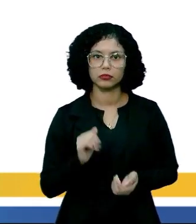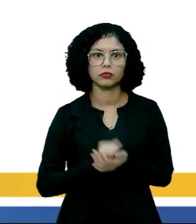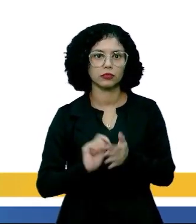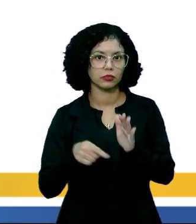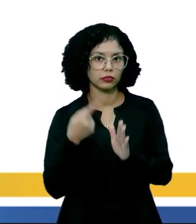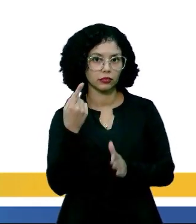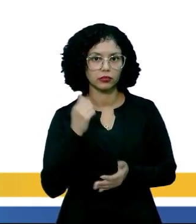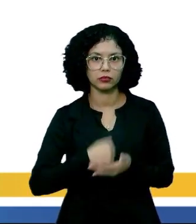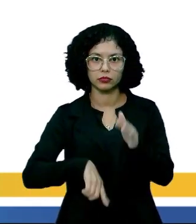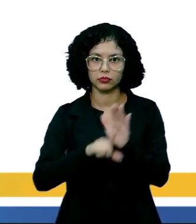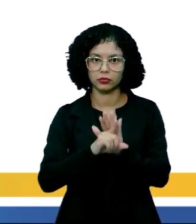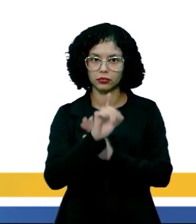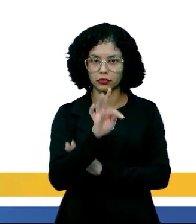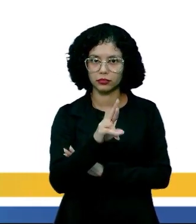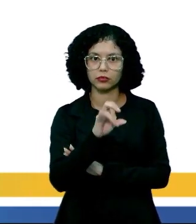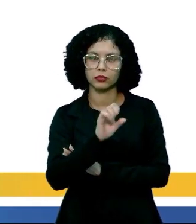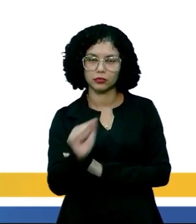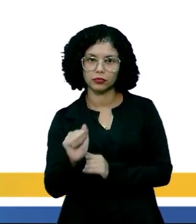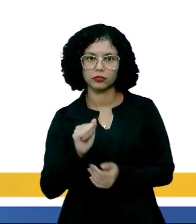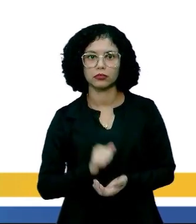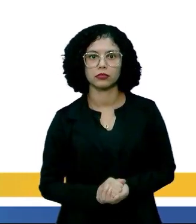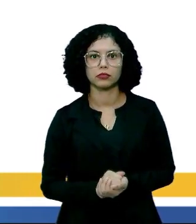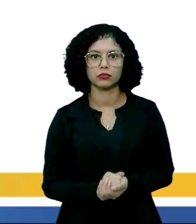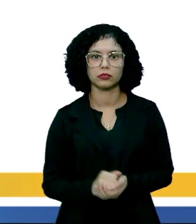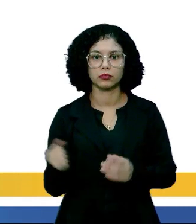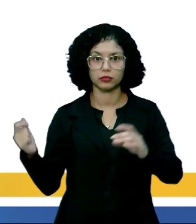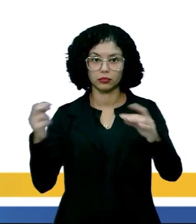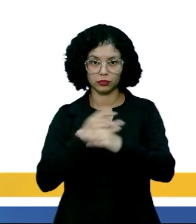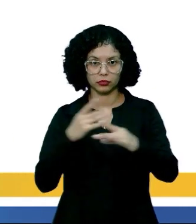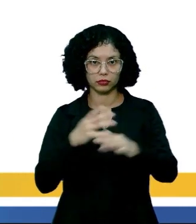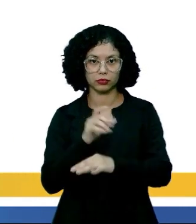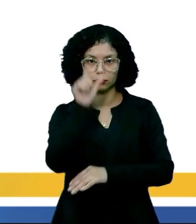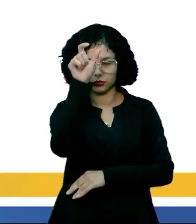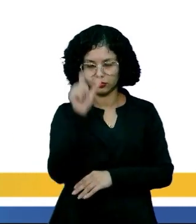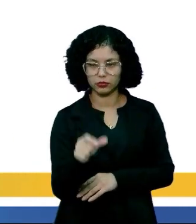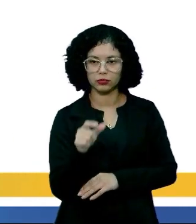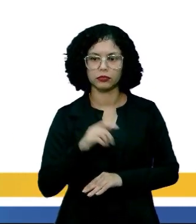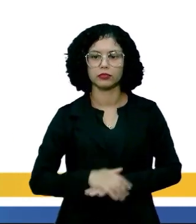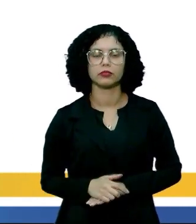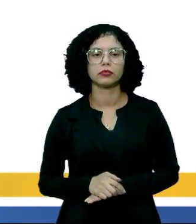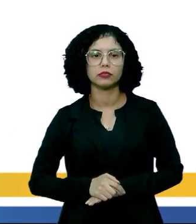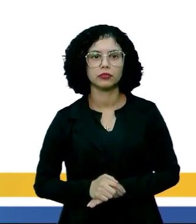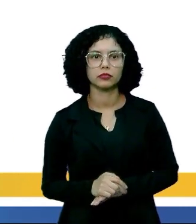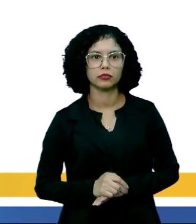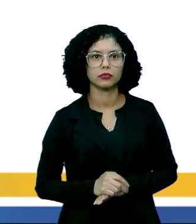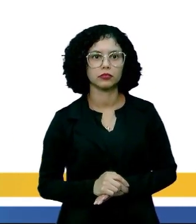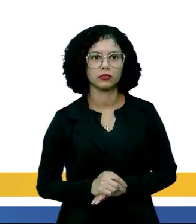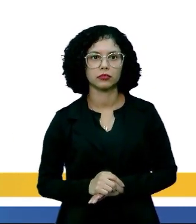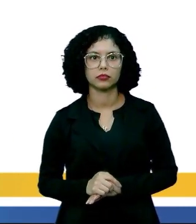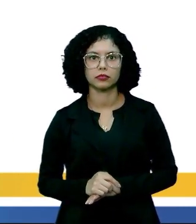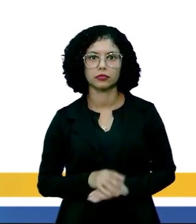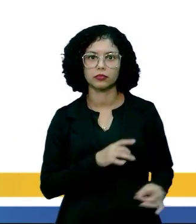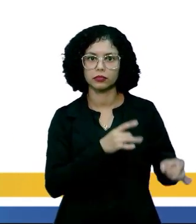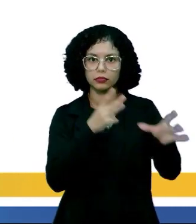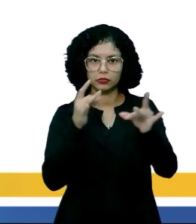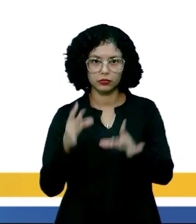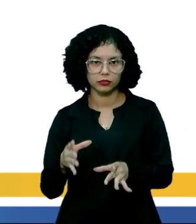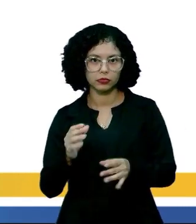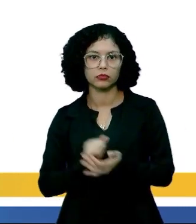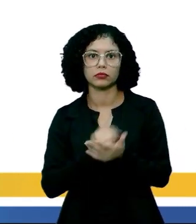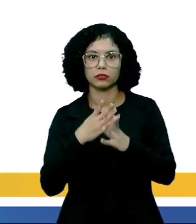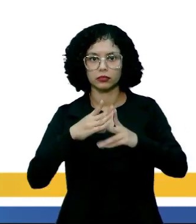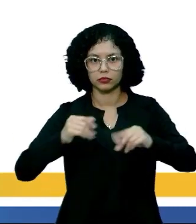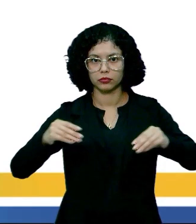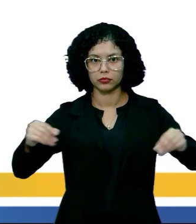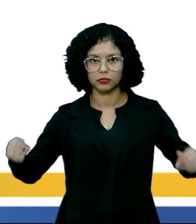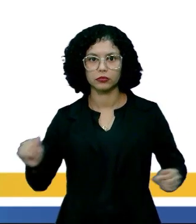Uma delas é a Lei de Terras, que você está vendo bem ao centro aí nesse quadrado. Estabelece a comercialização das